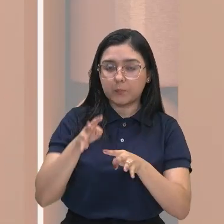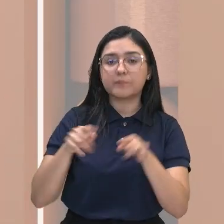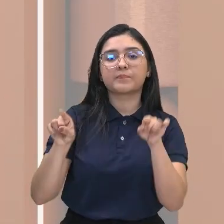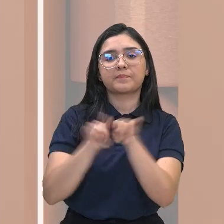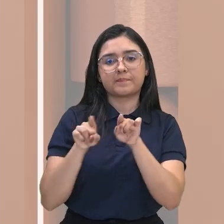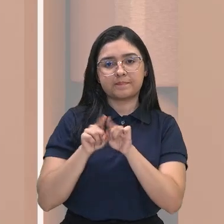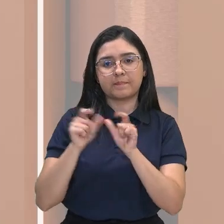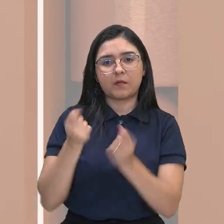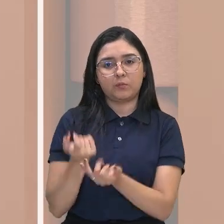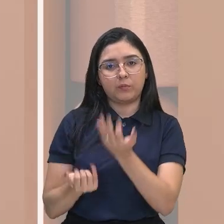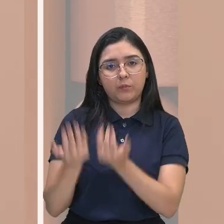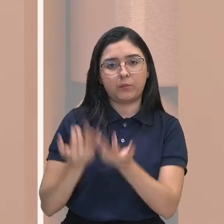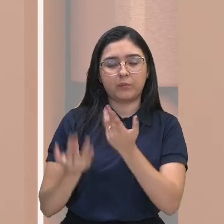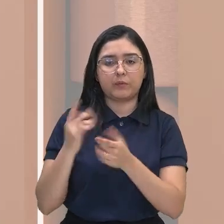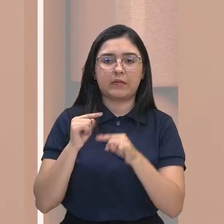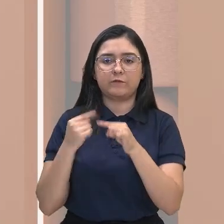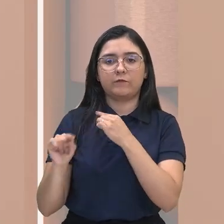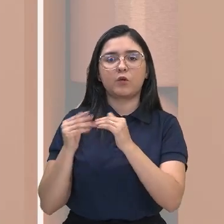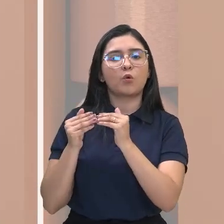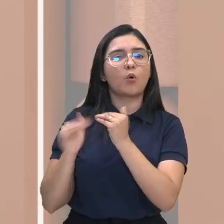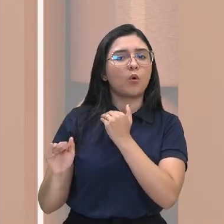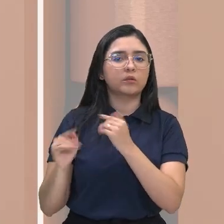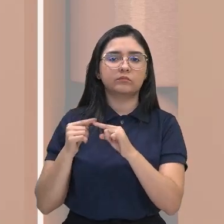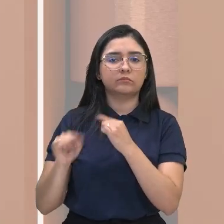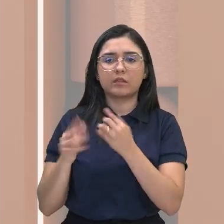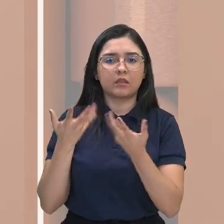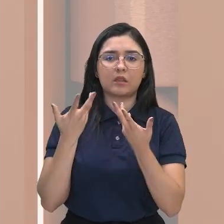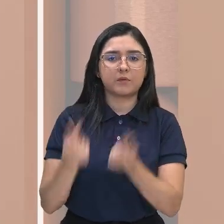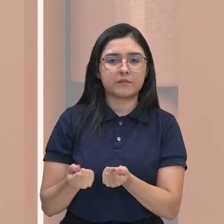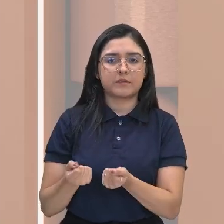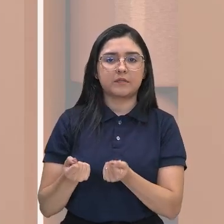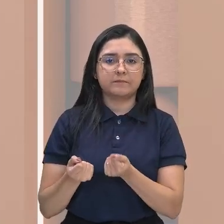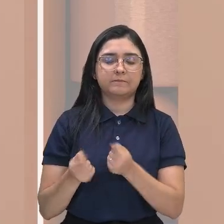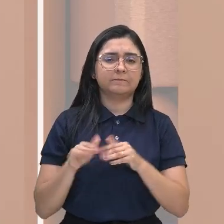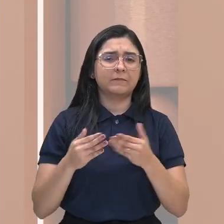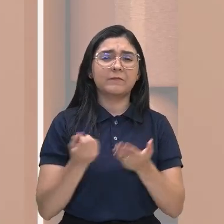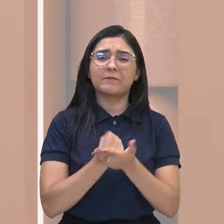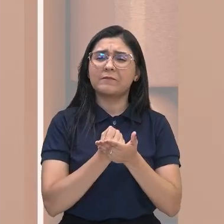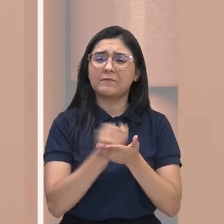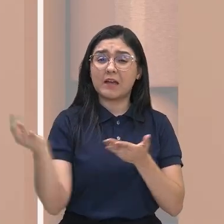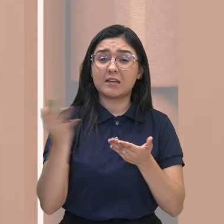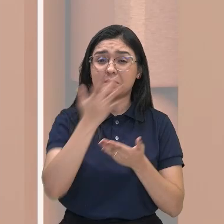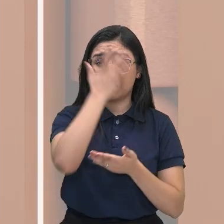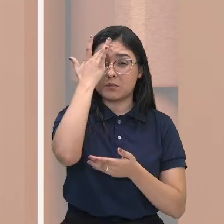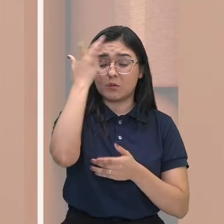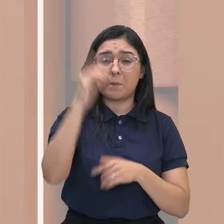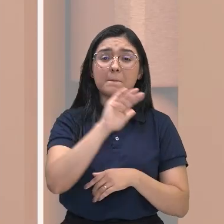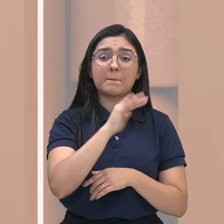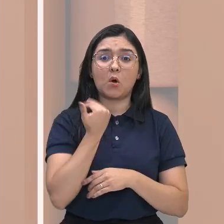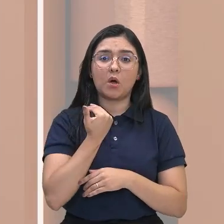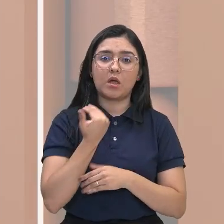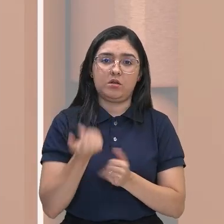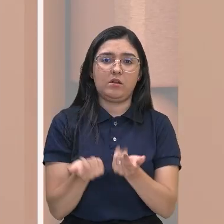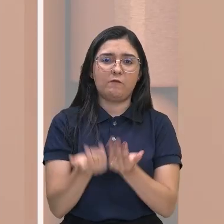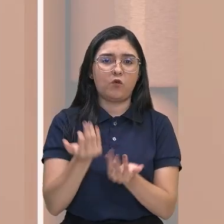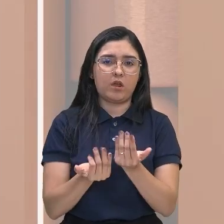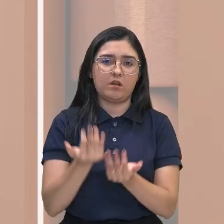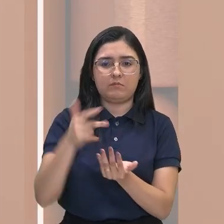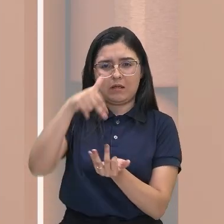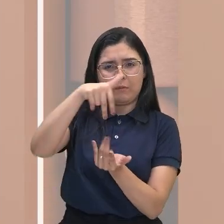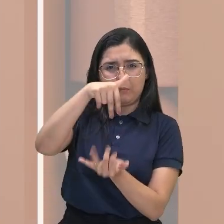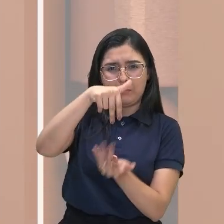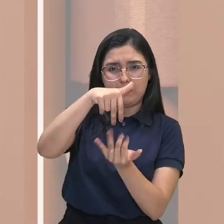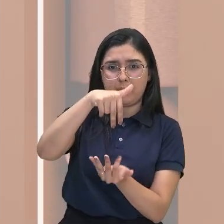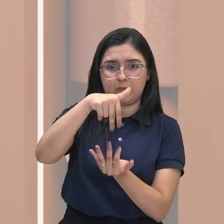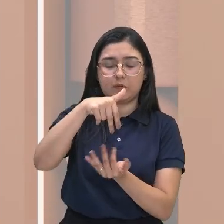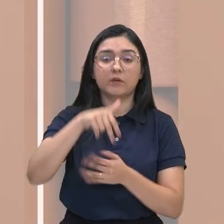encontro aos dogmas e à fé do catolicismo. Gente, milhares de pessoas foram queimadas na fogueira da Inquisição, mas nem